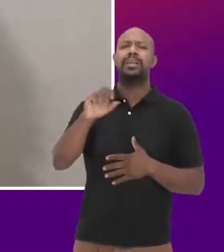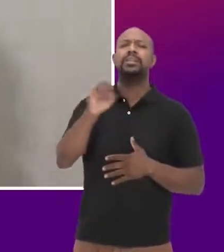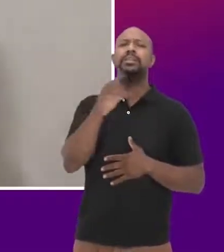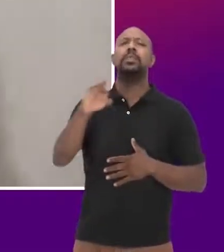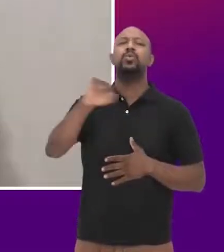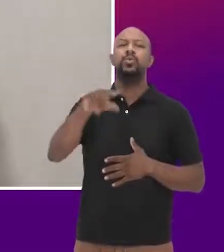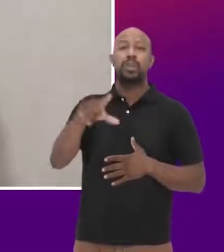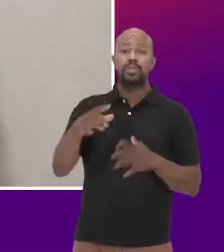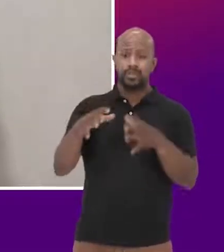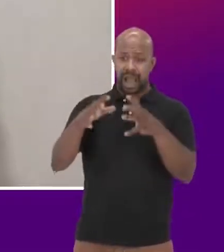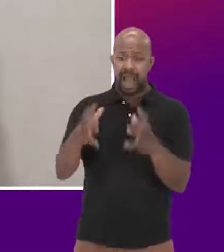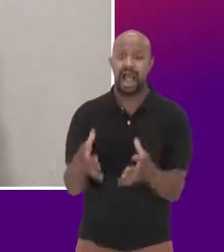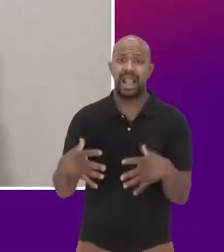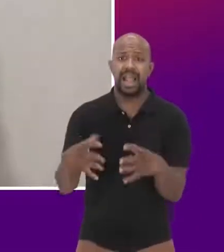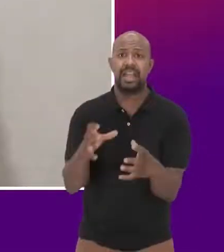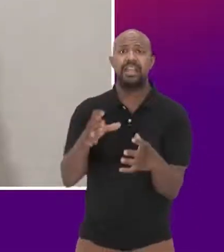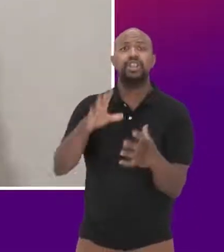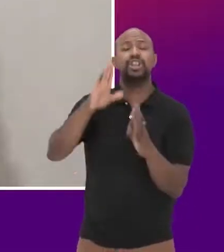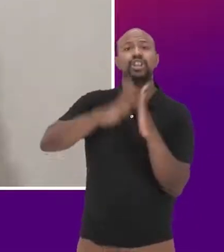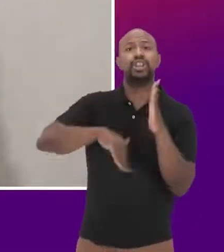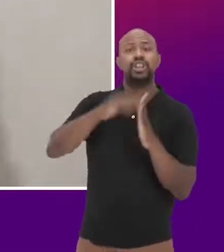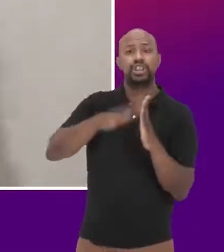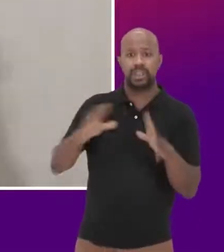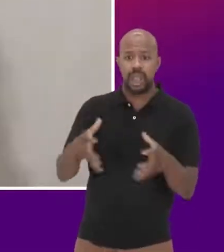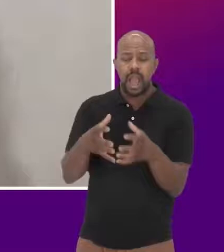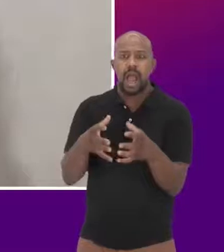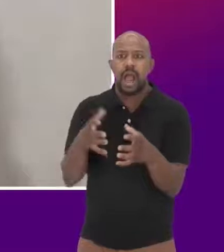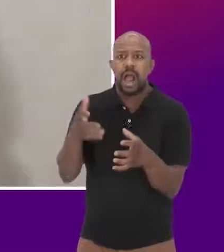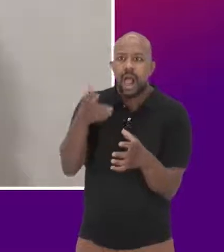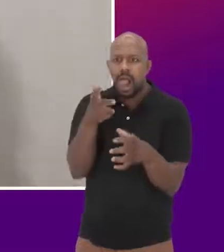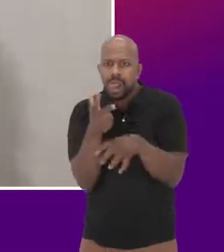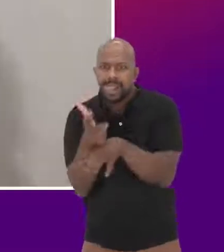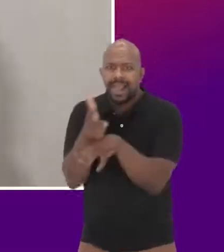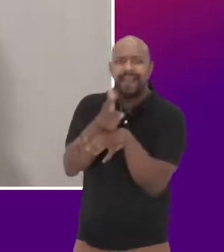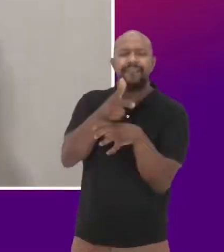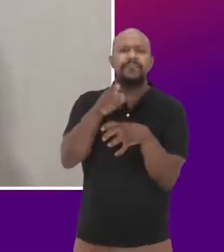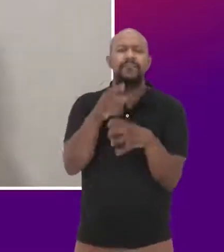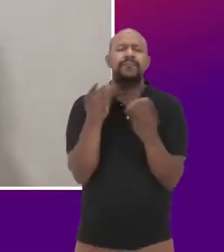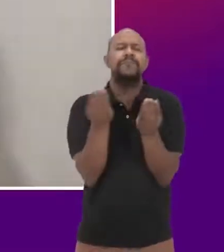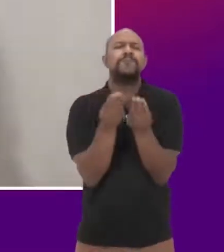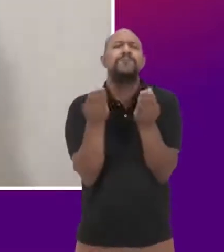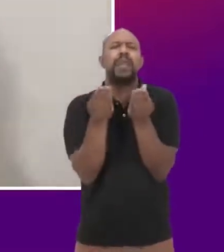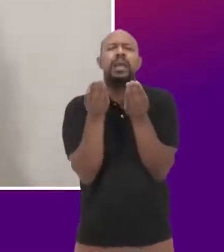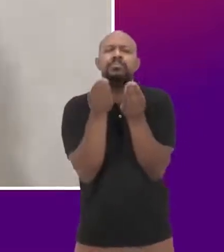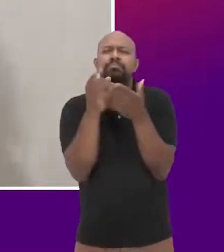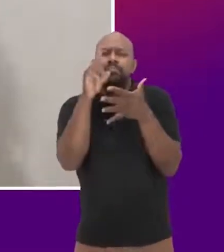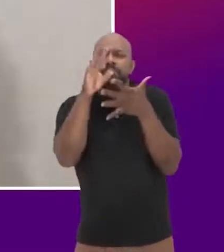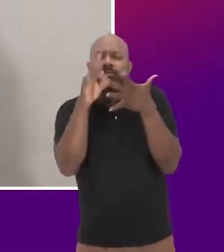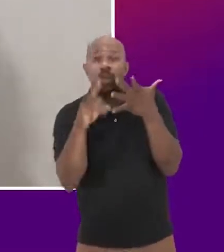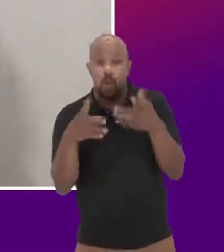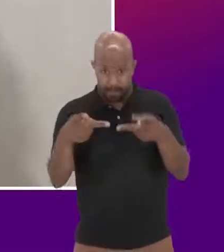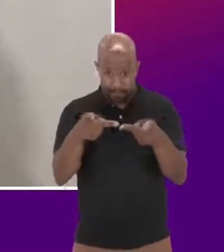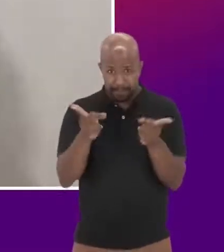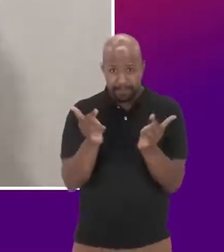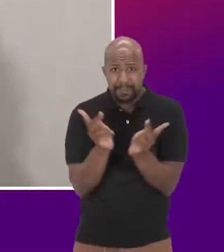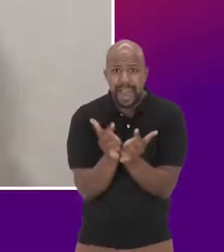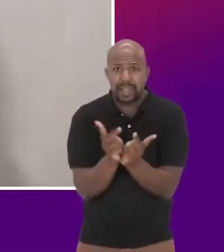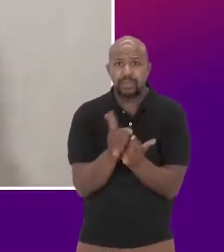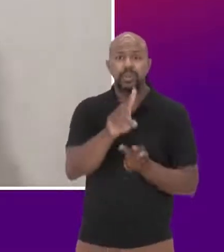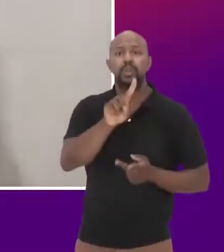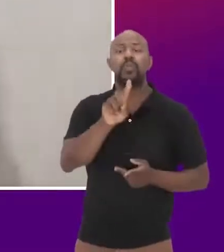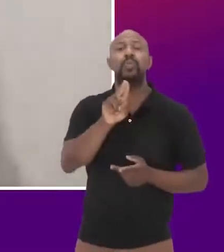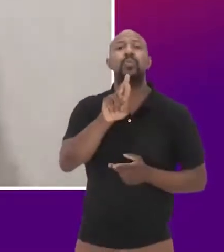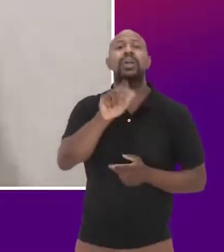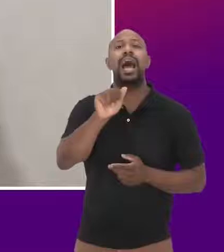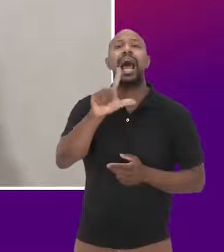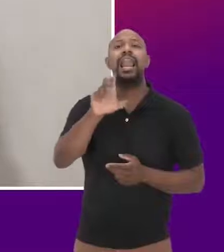plantada numa lata de tinta. Então, a riqueza de detalhes, o prato de